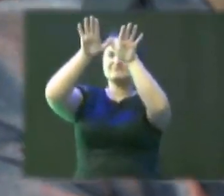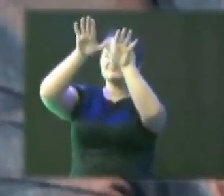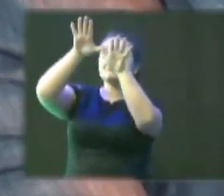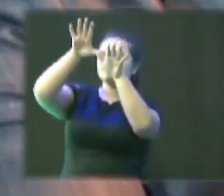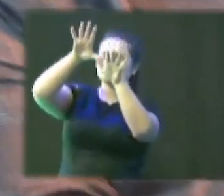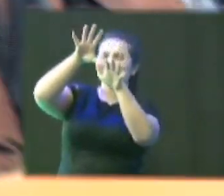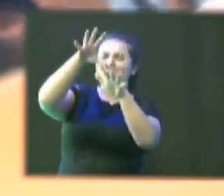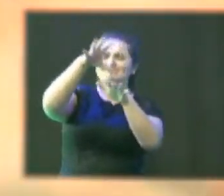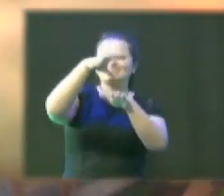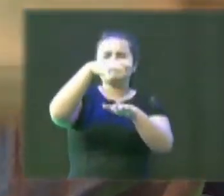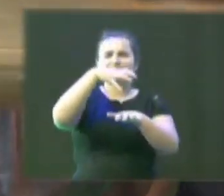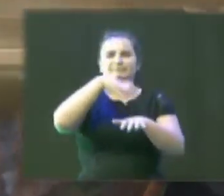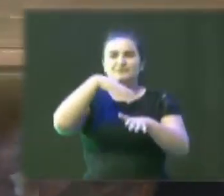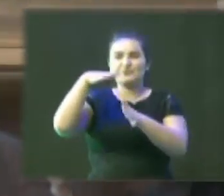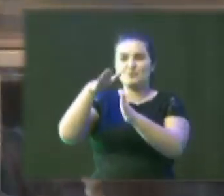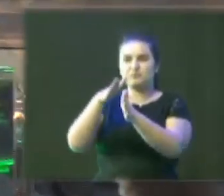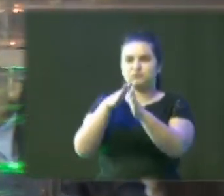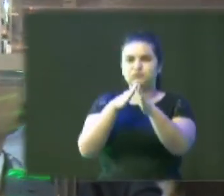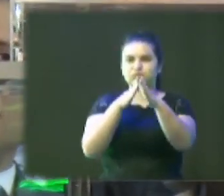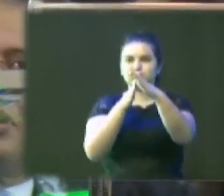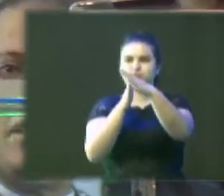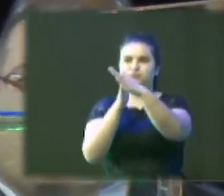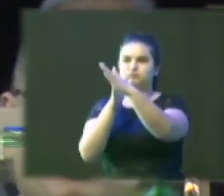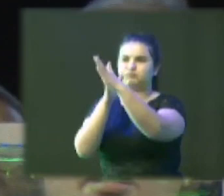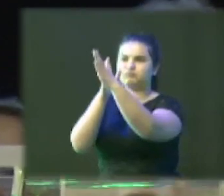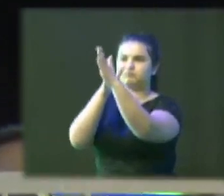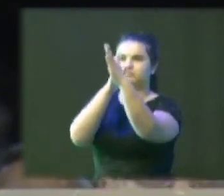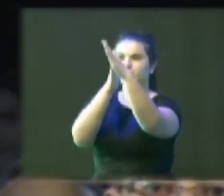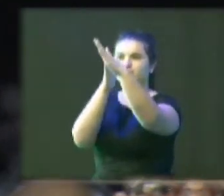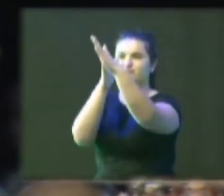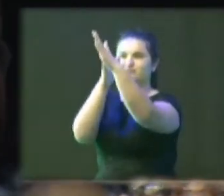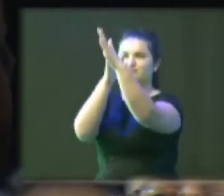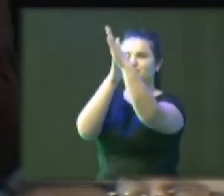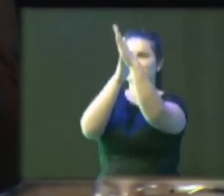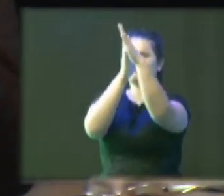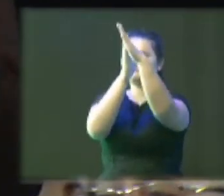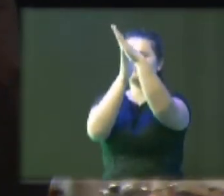Vai seguindo seu caminho,